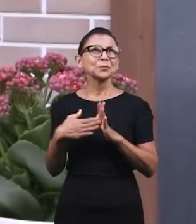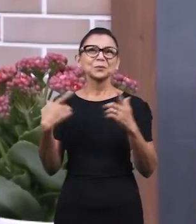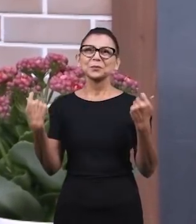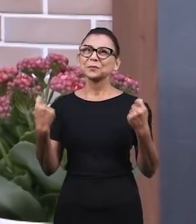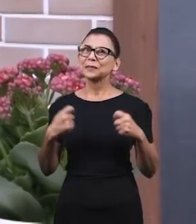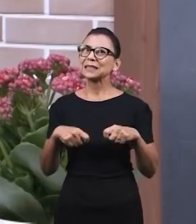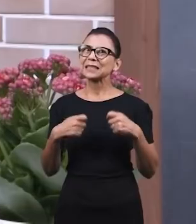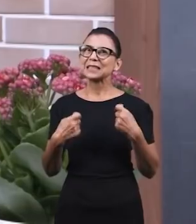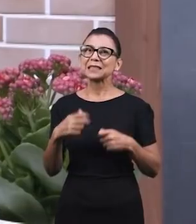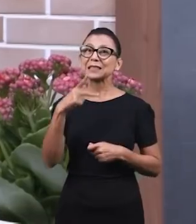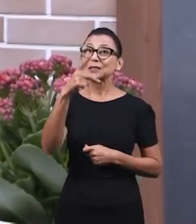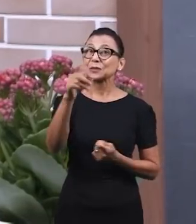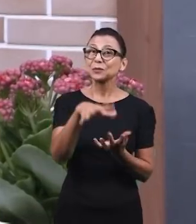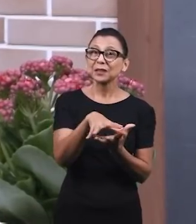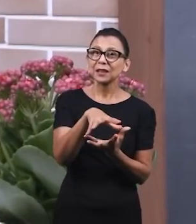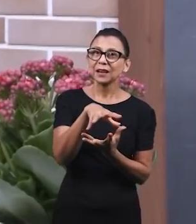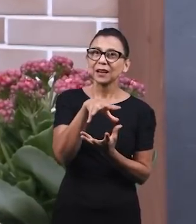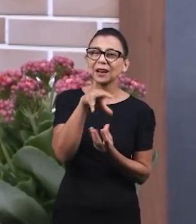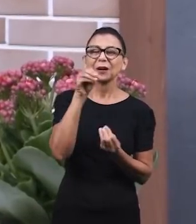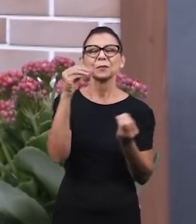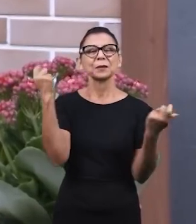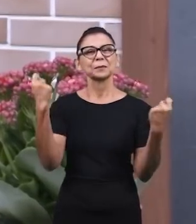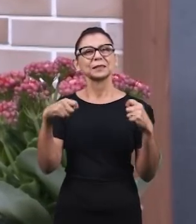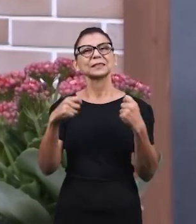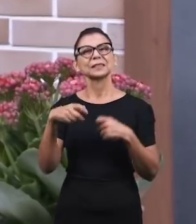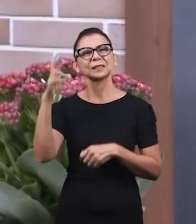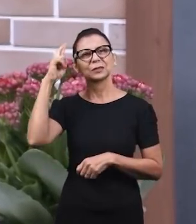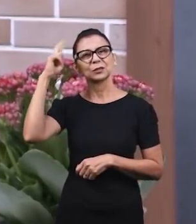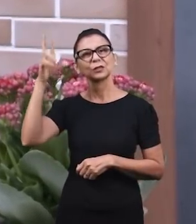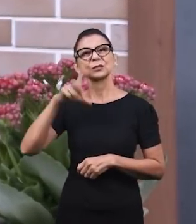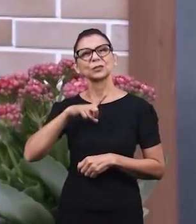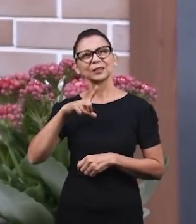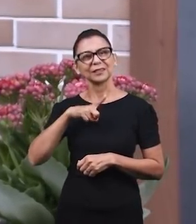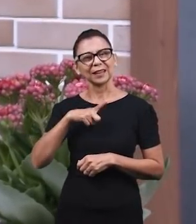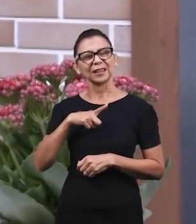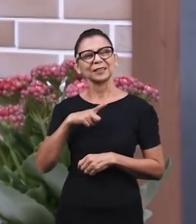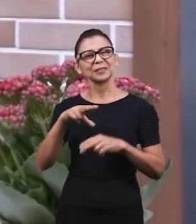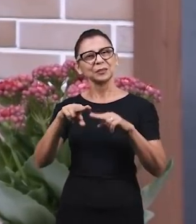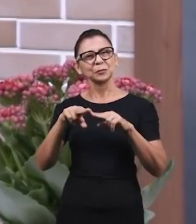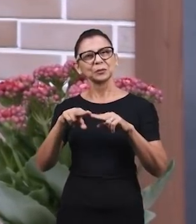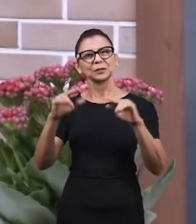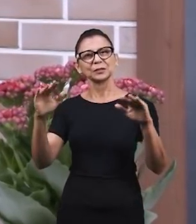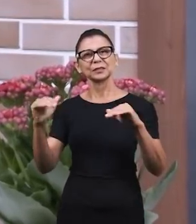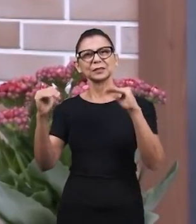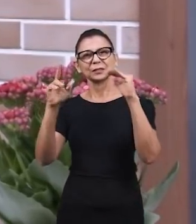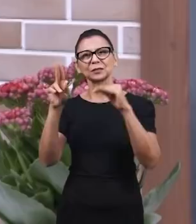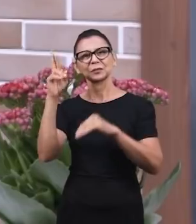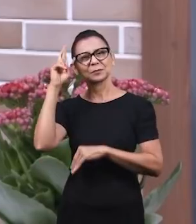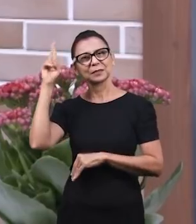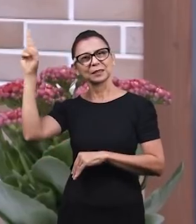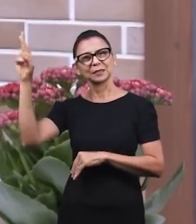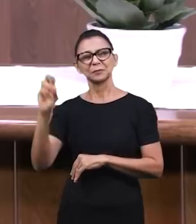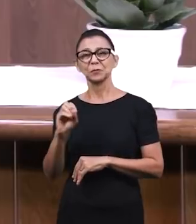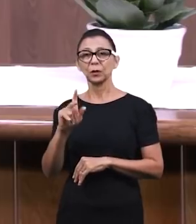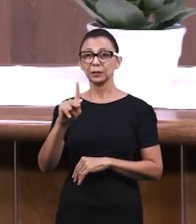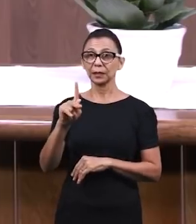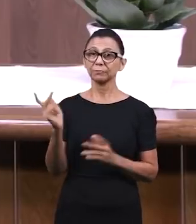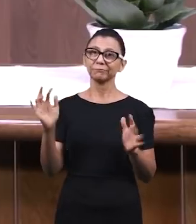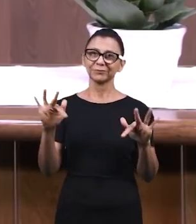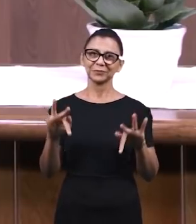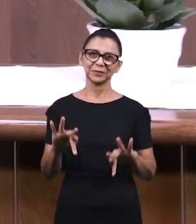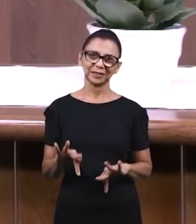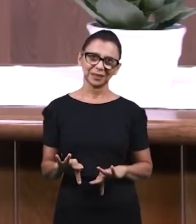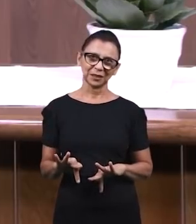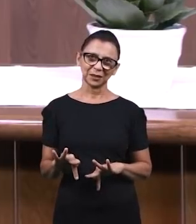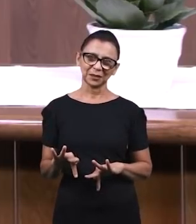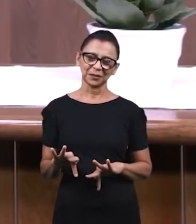que nós precisamos, tudo aquilo que a sua alma precisa, você encontra no Senhor. Estamos glorificando a Ele por isso nesta hora. Muito bem,